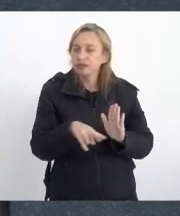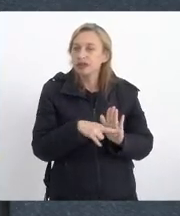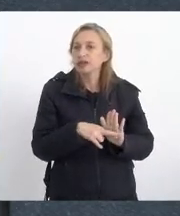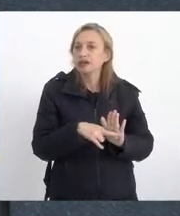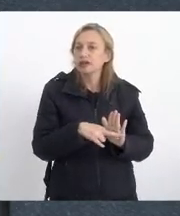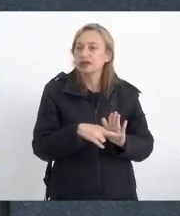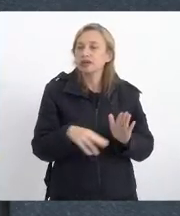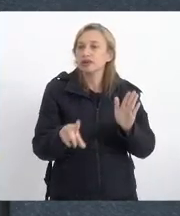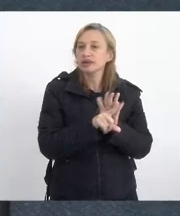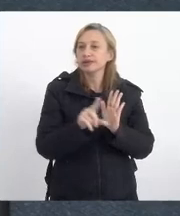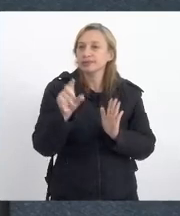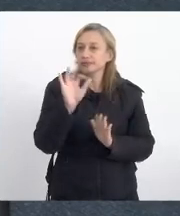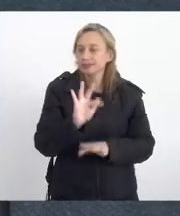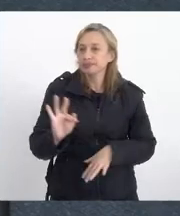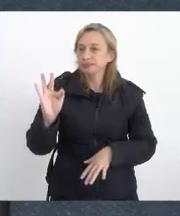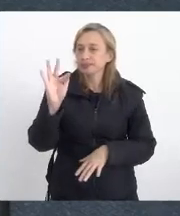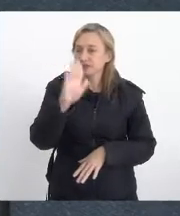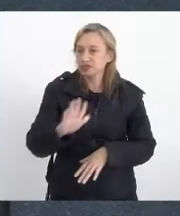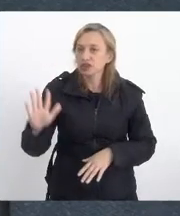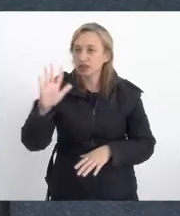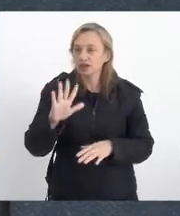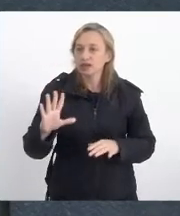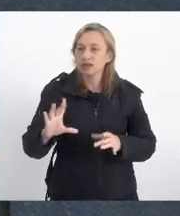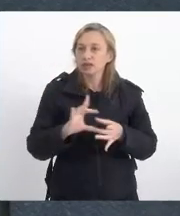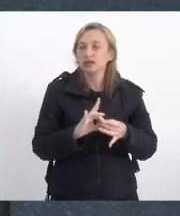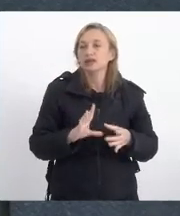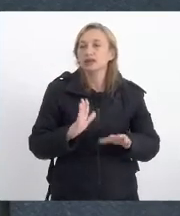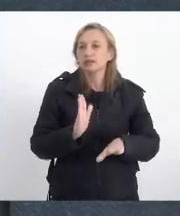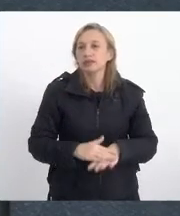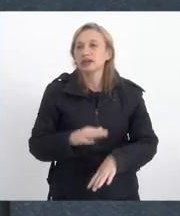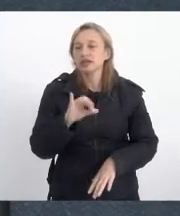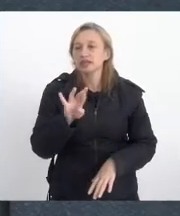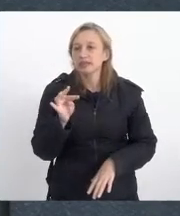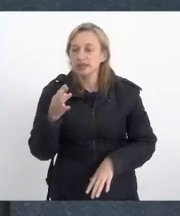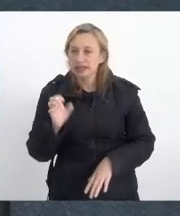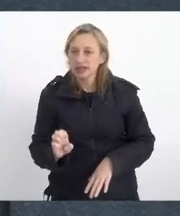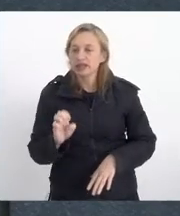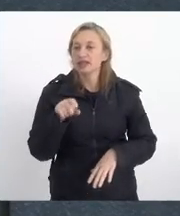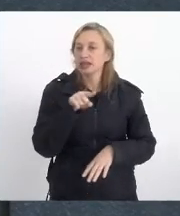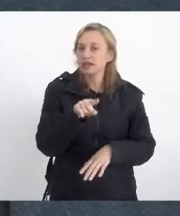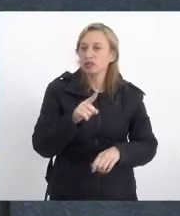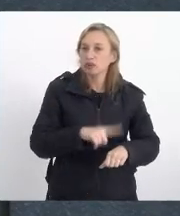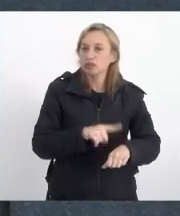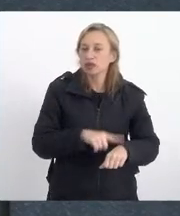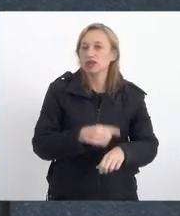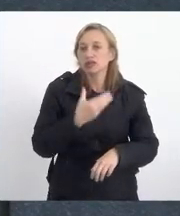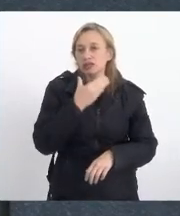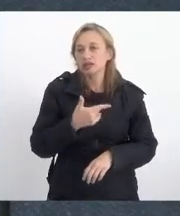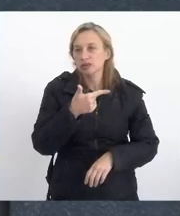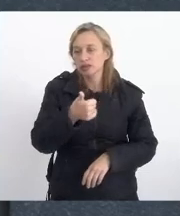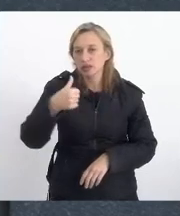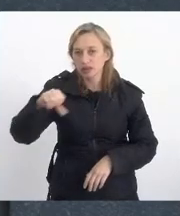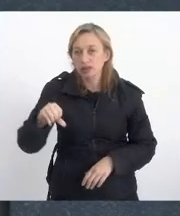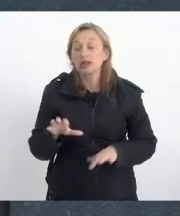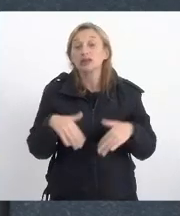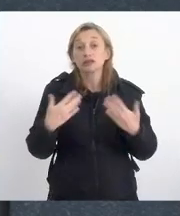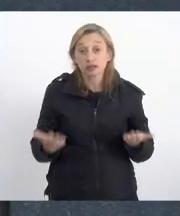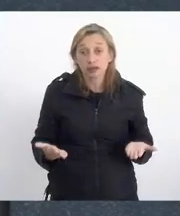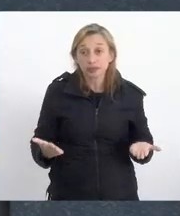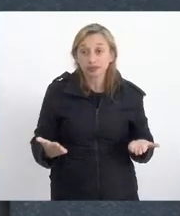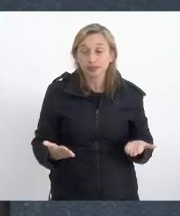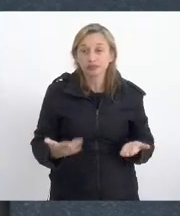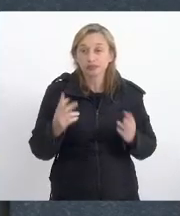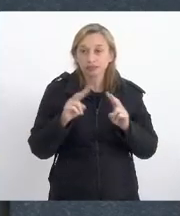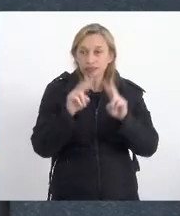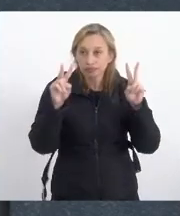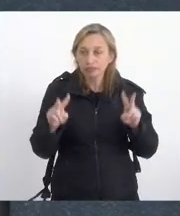colidissem com a lei geral. Mais uma razão para aplicar a simetria naquele momento, dezembro de 2019. Então, assim, do ponto de